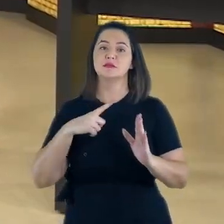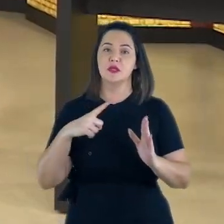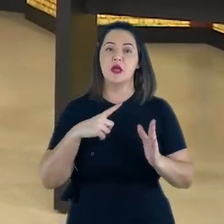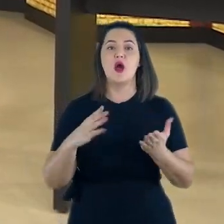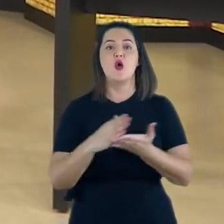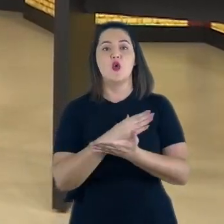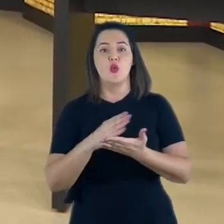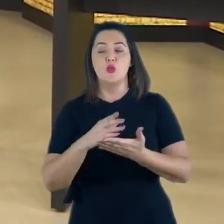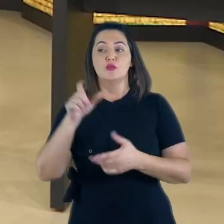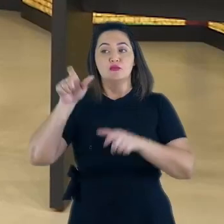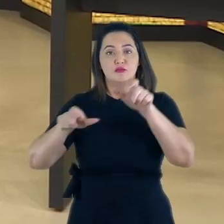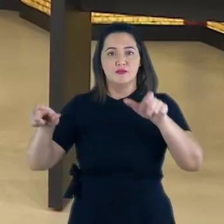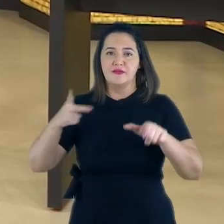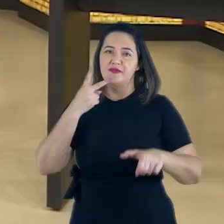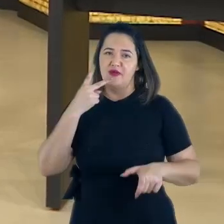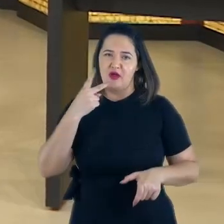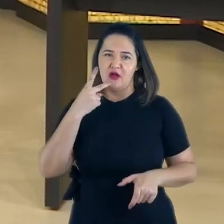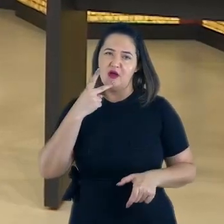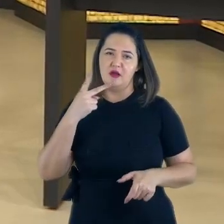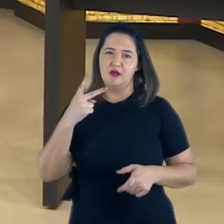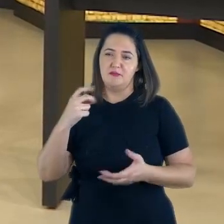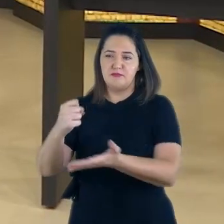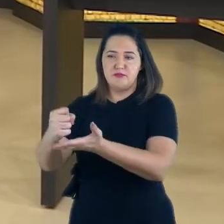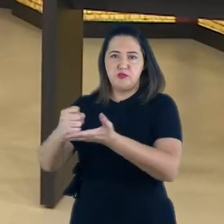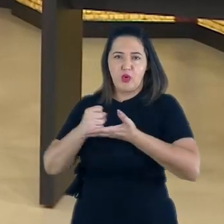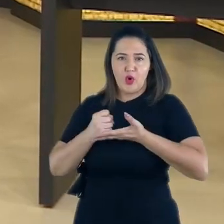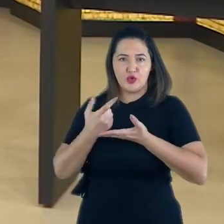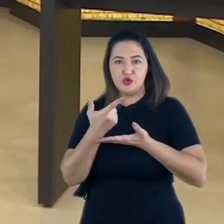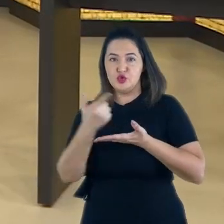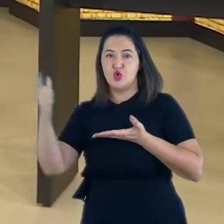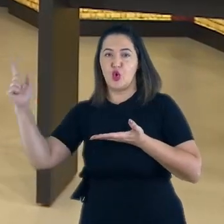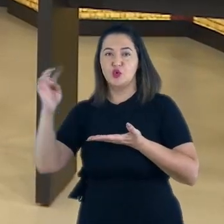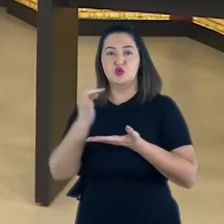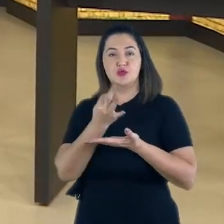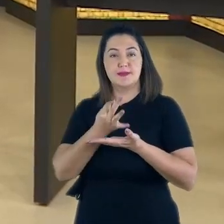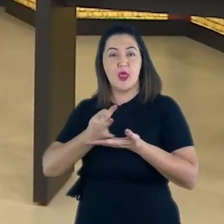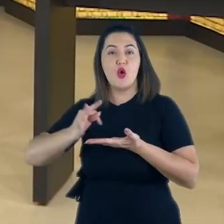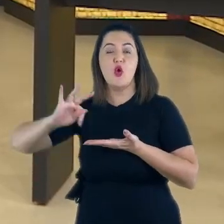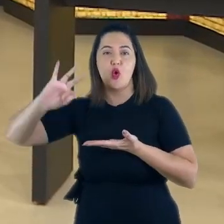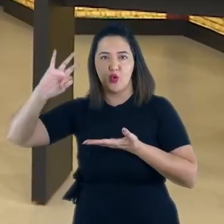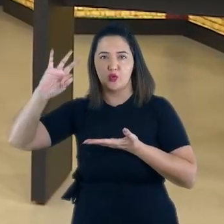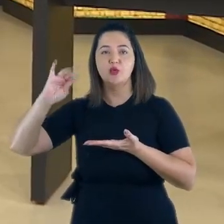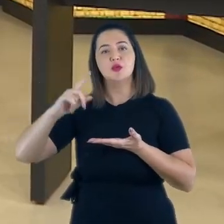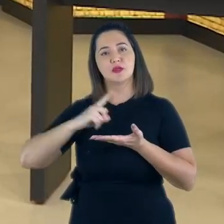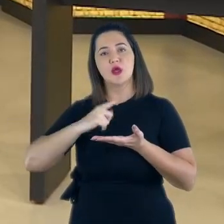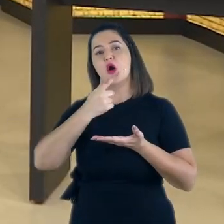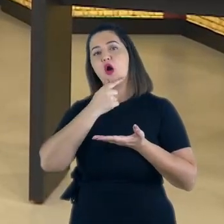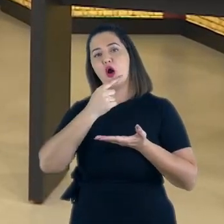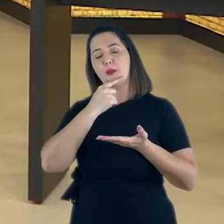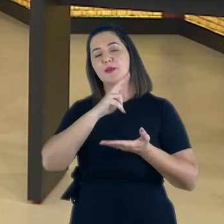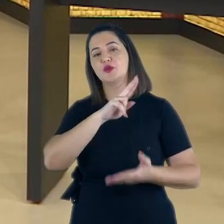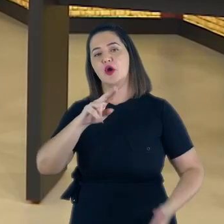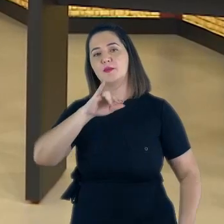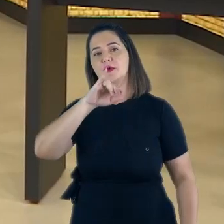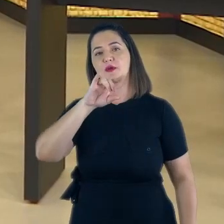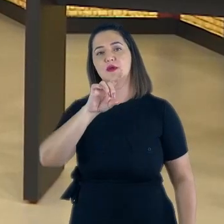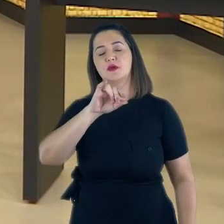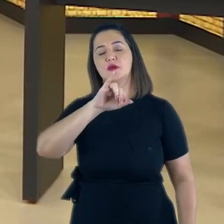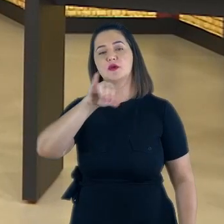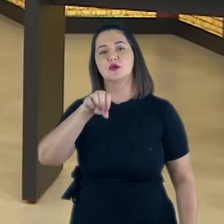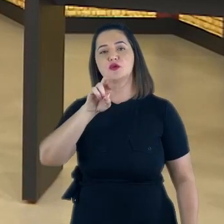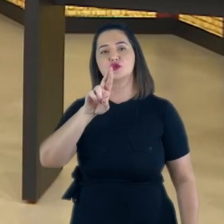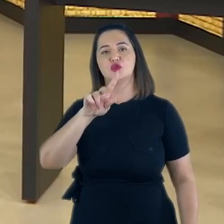que o Dr. Tim cita para sua sustentação, para sustentar a sua posição, está o nome de George Bush, não